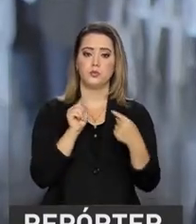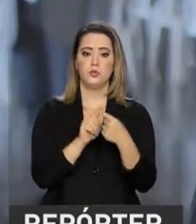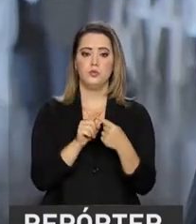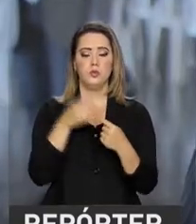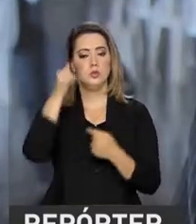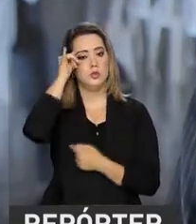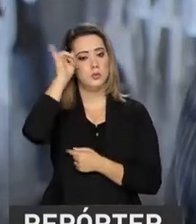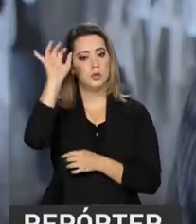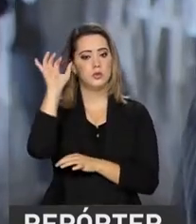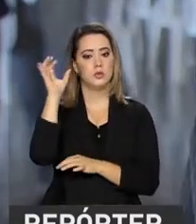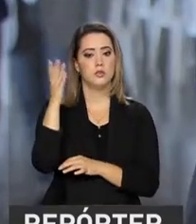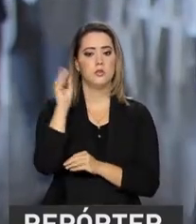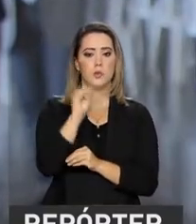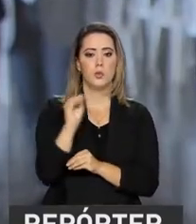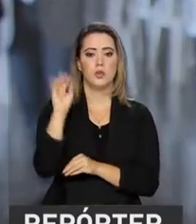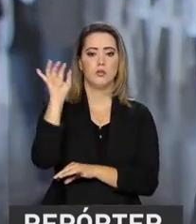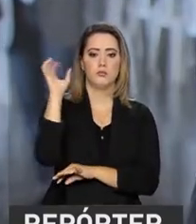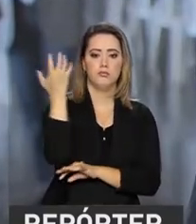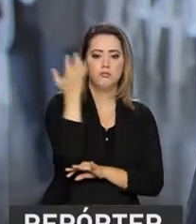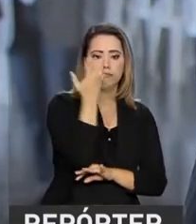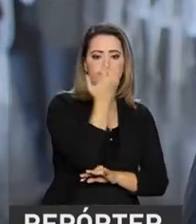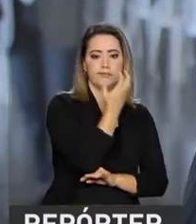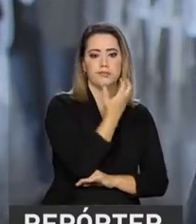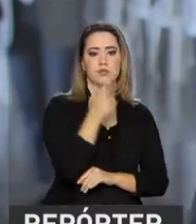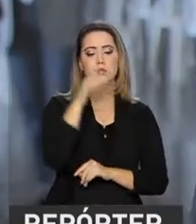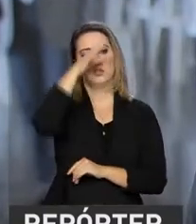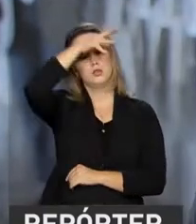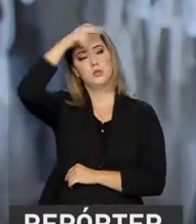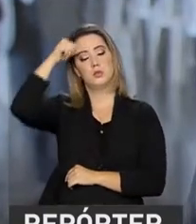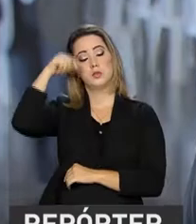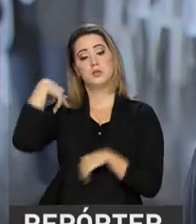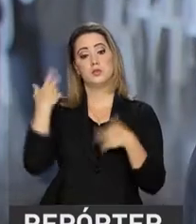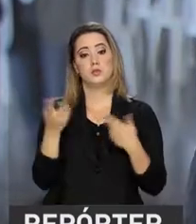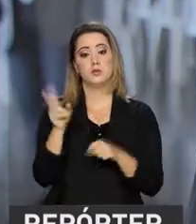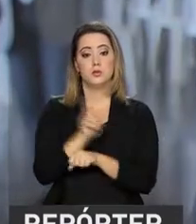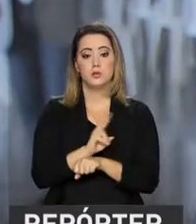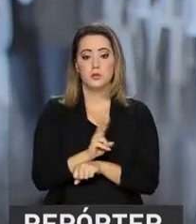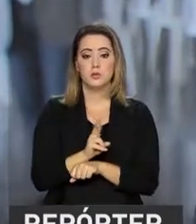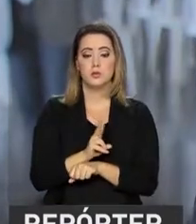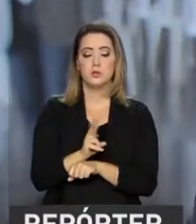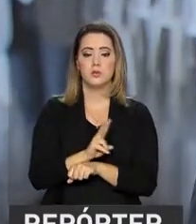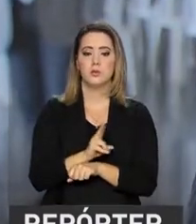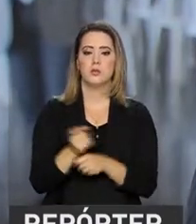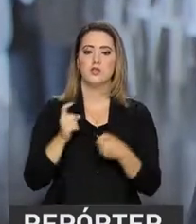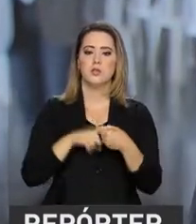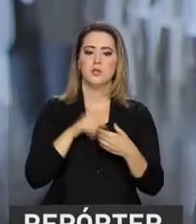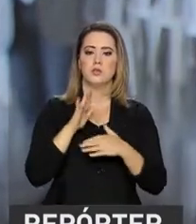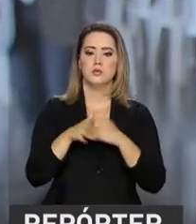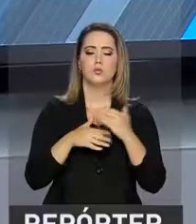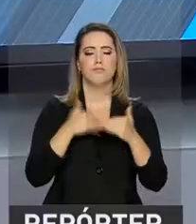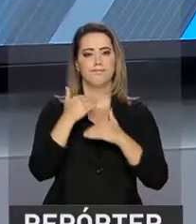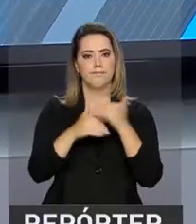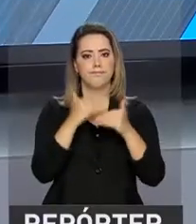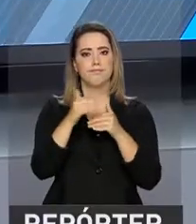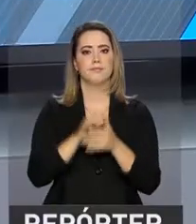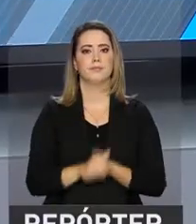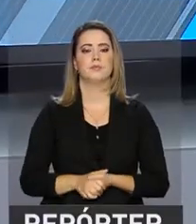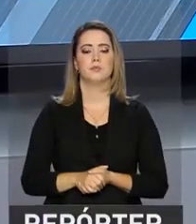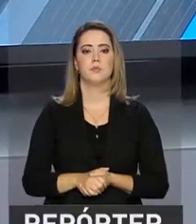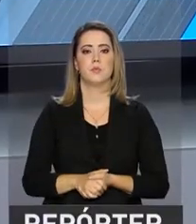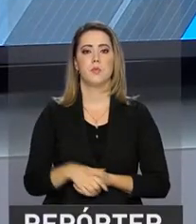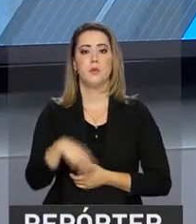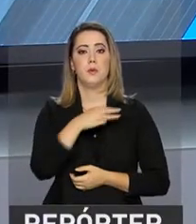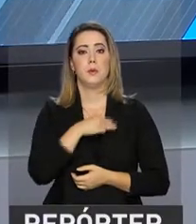desmatamento na fiscalização e com isso as operações voltaram na amazônia com vigor jamais visto o